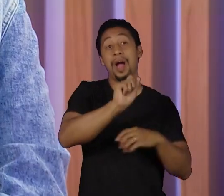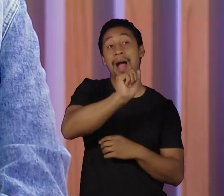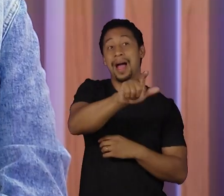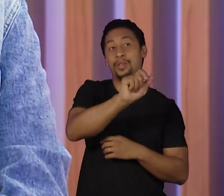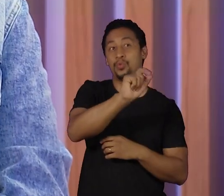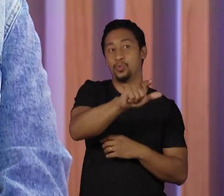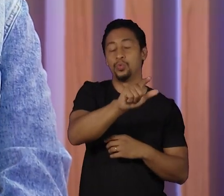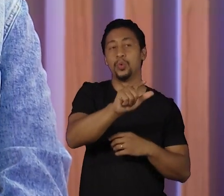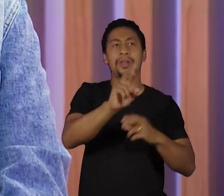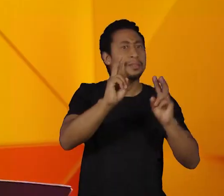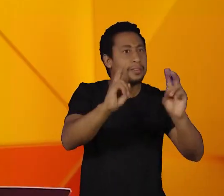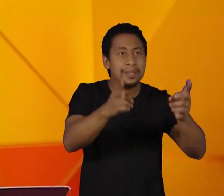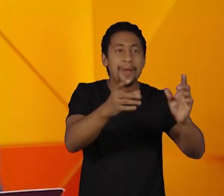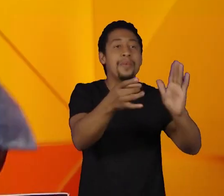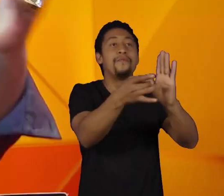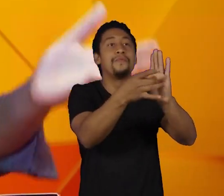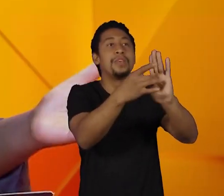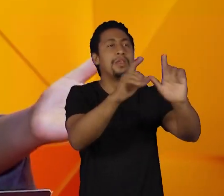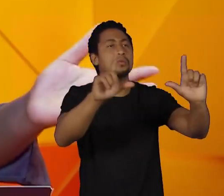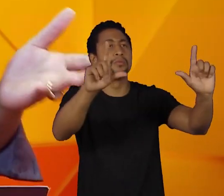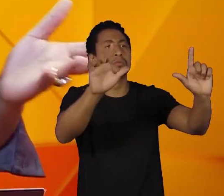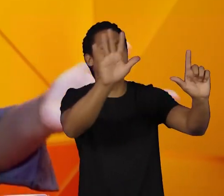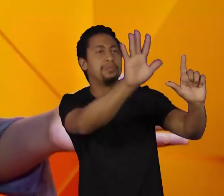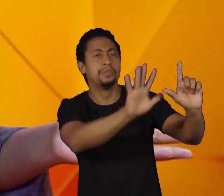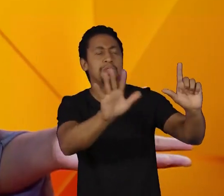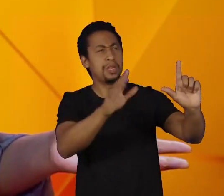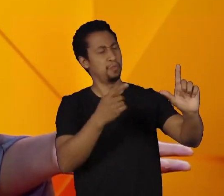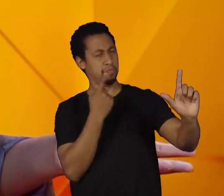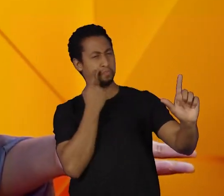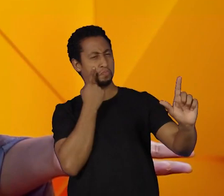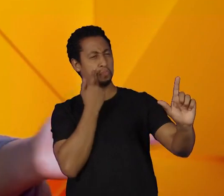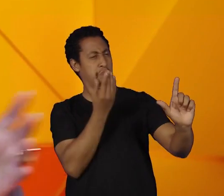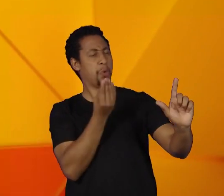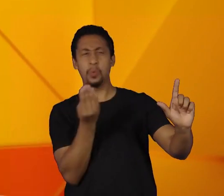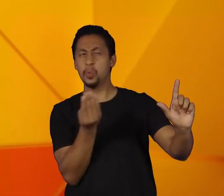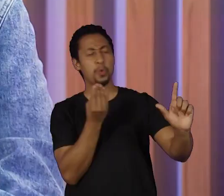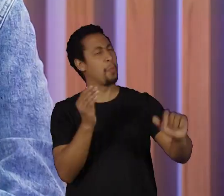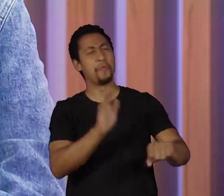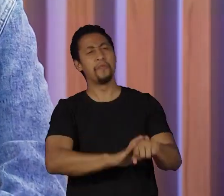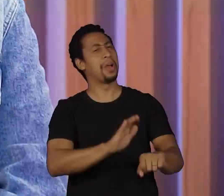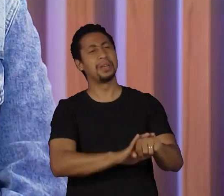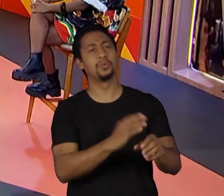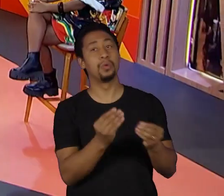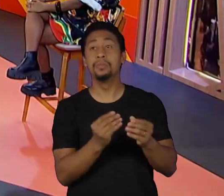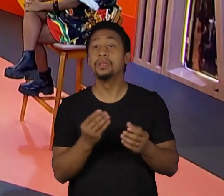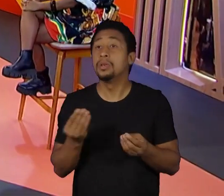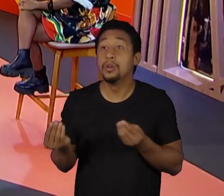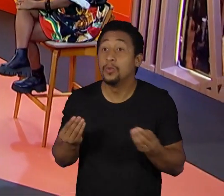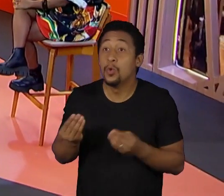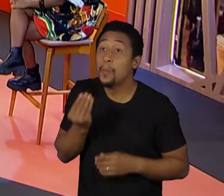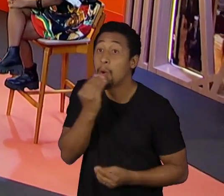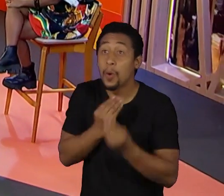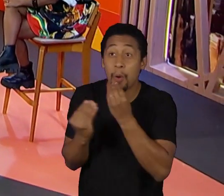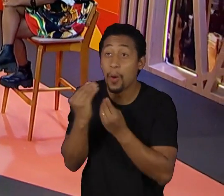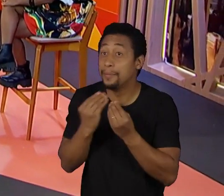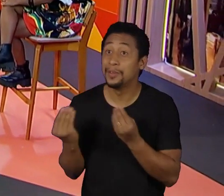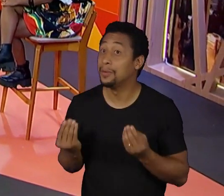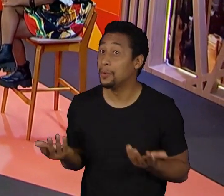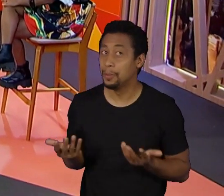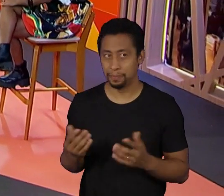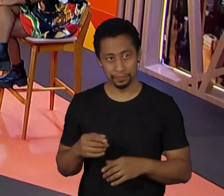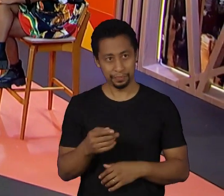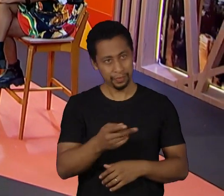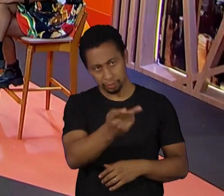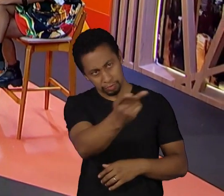eu sempre namorando aquilo e tentando descobrir como é que se faz esse ovo rosa. Como é que come esse negócio? Vocês dois são